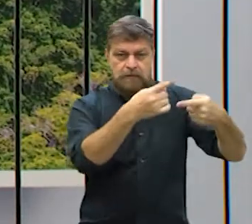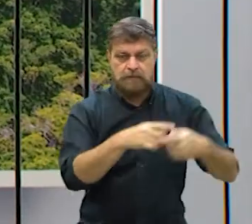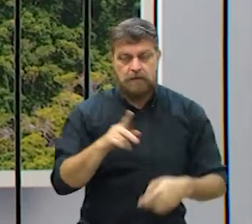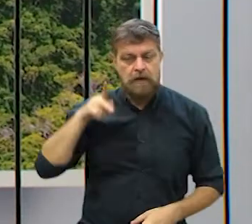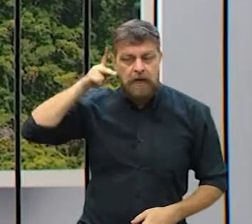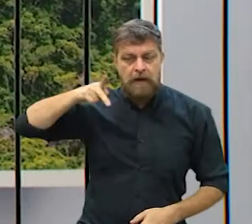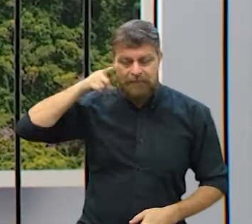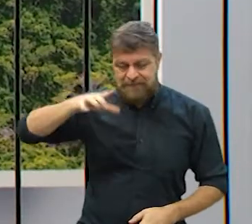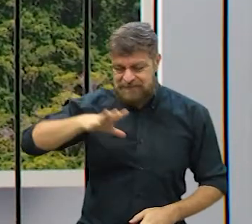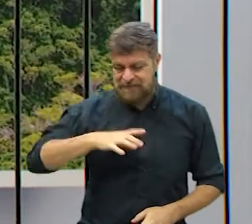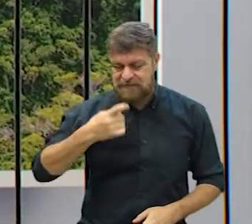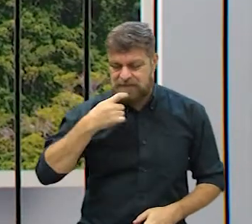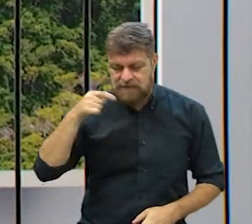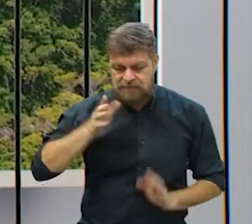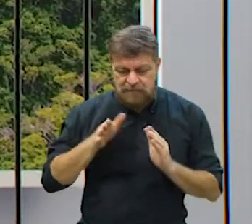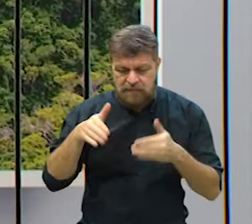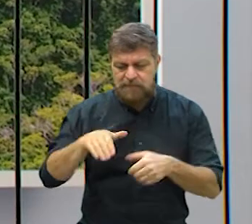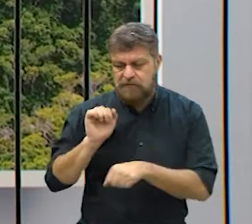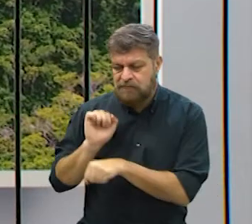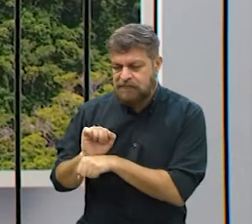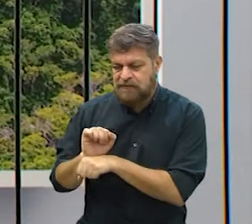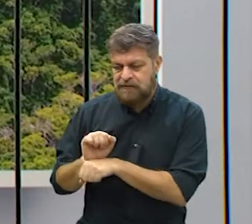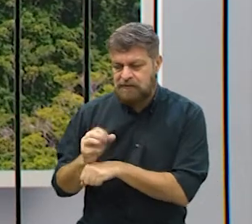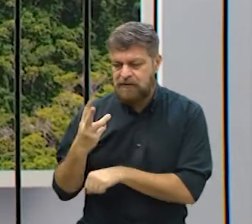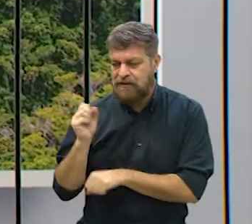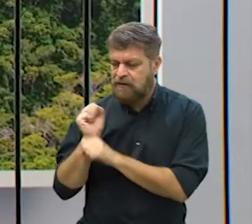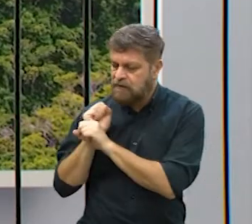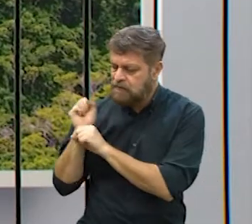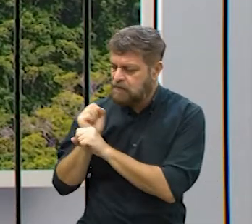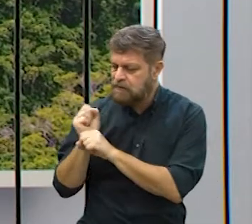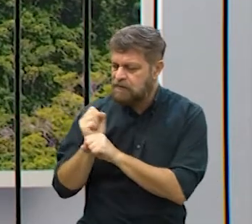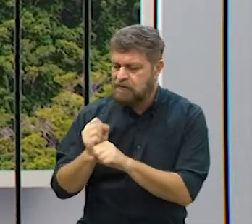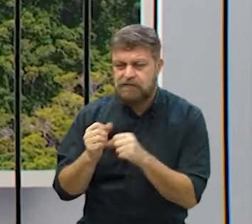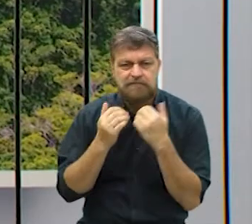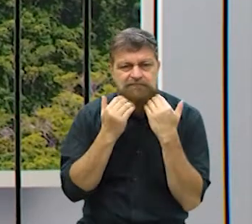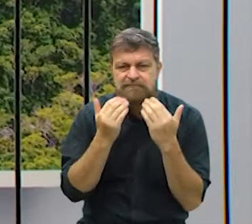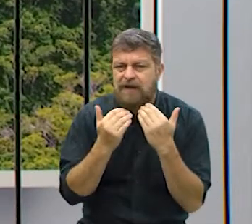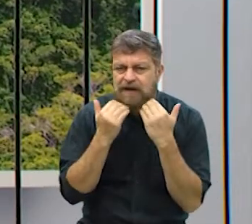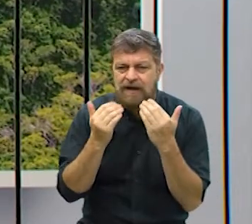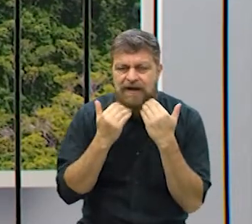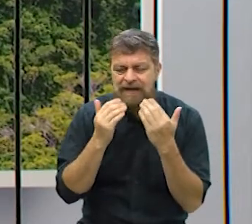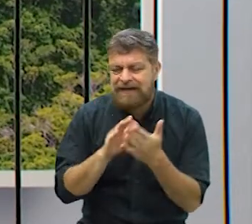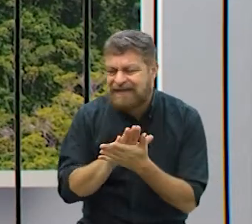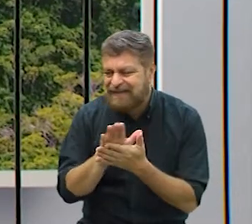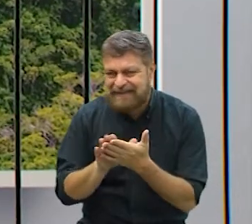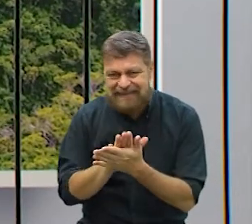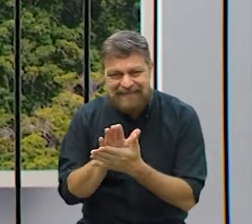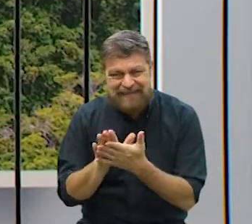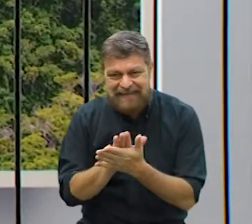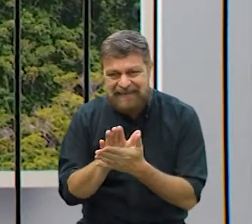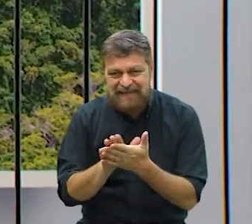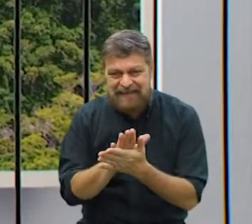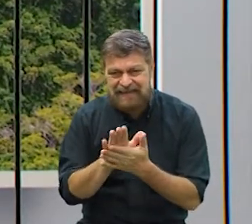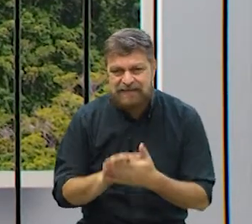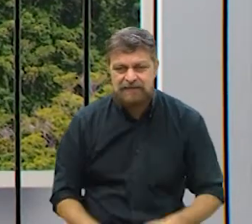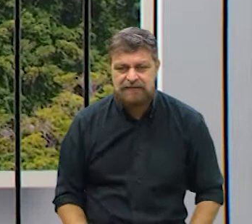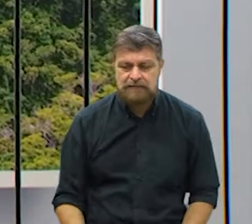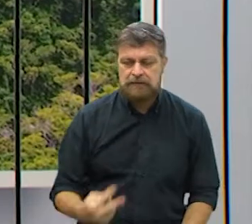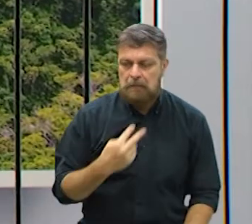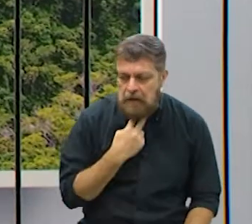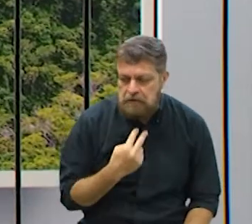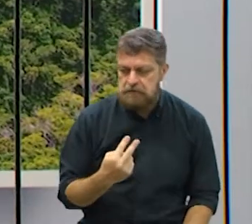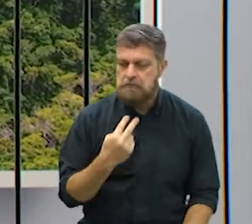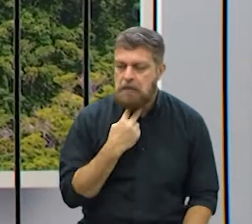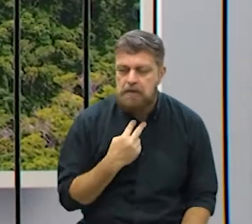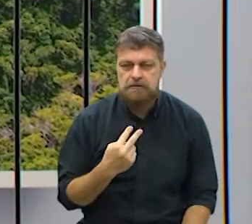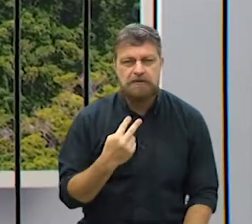E a política habitacional em Campinas ela ficou estagnada durante mais de 30 anos. Nada se podia fazer em Campinas. Isso